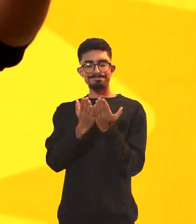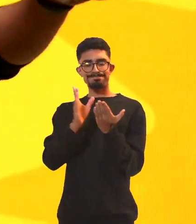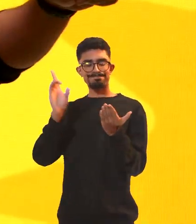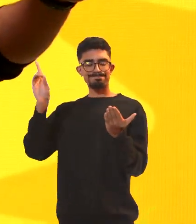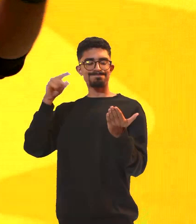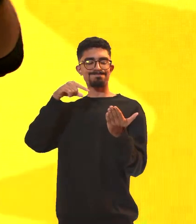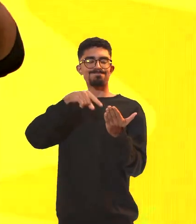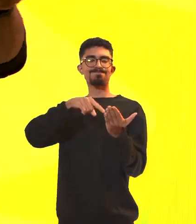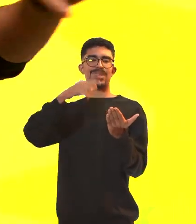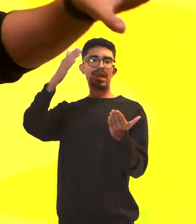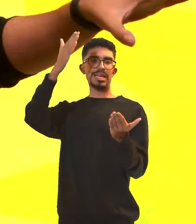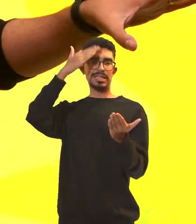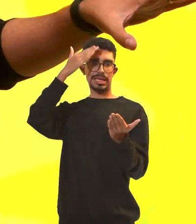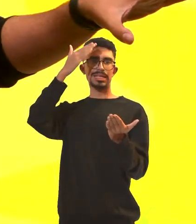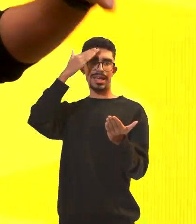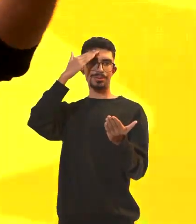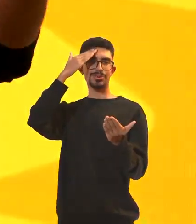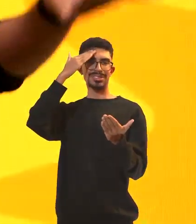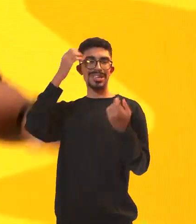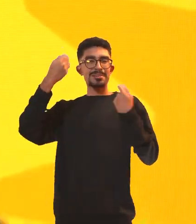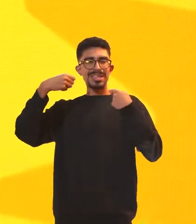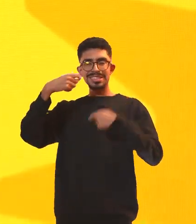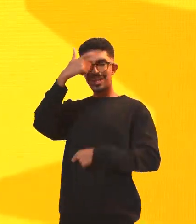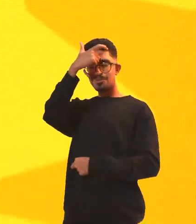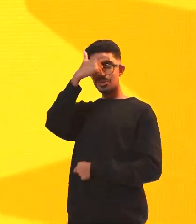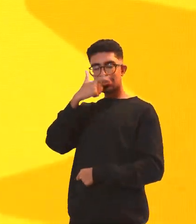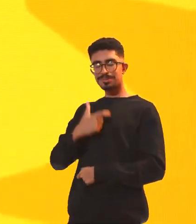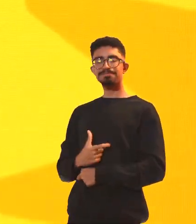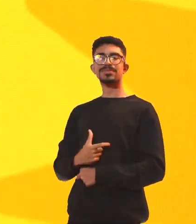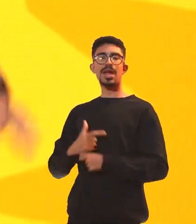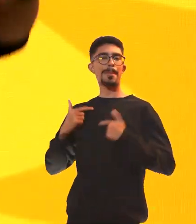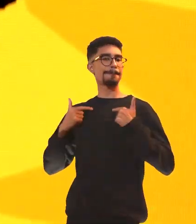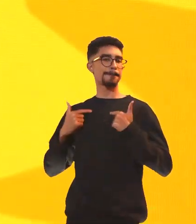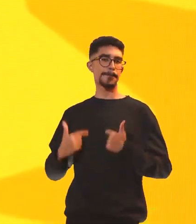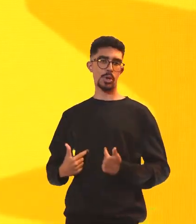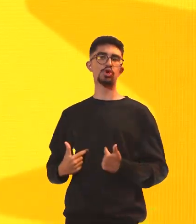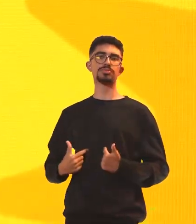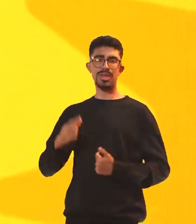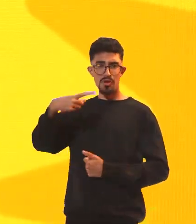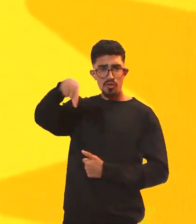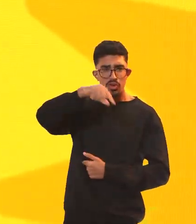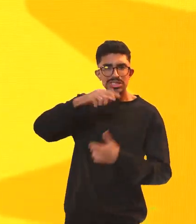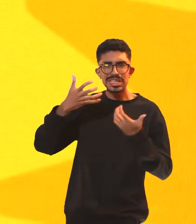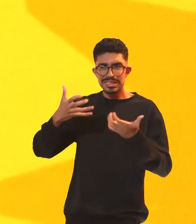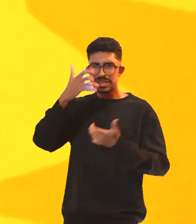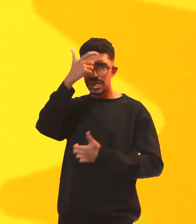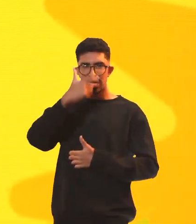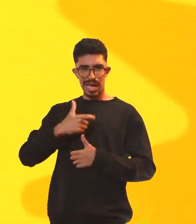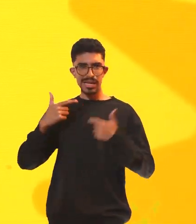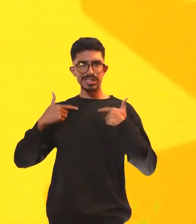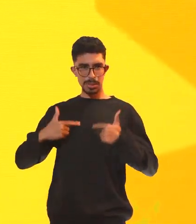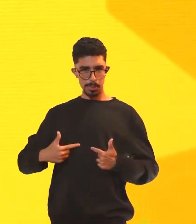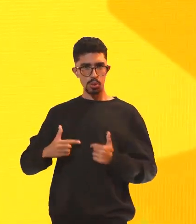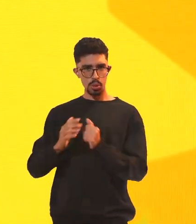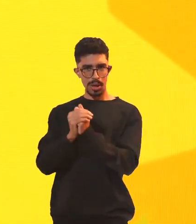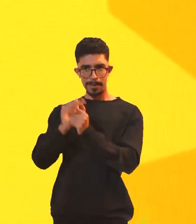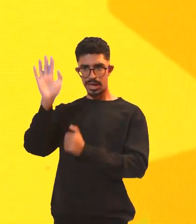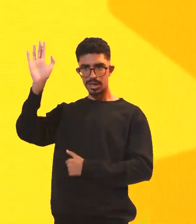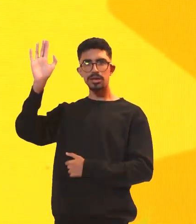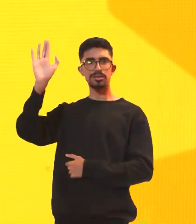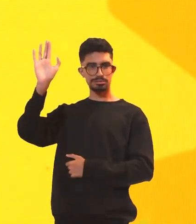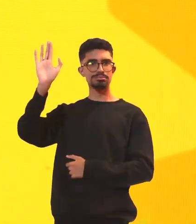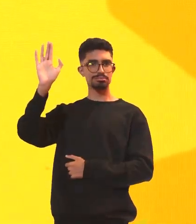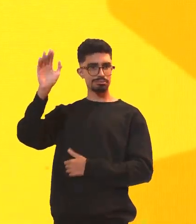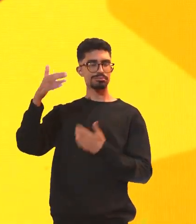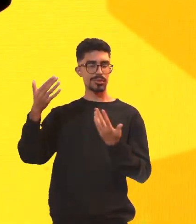a pureza. Essa é a mensagem de hoje, um compromisso com a pureza. Quantos querem ser santos aqui? Agradar o Senhor de fato com a